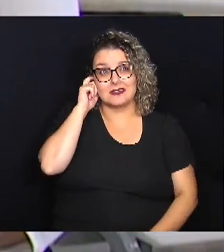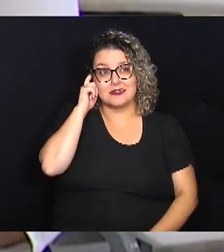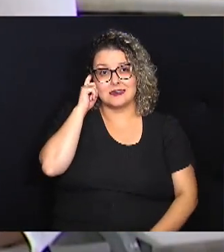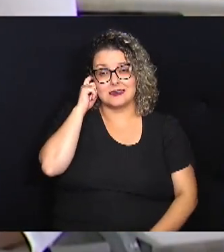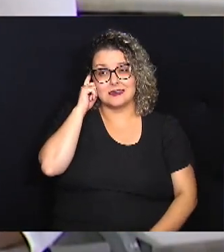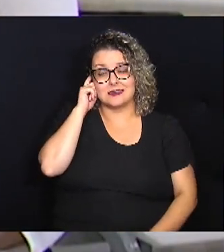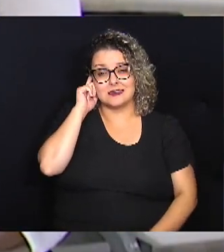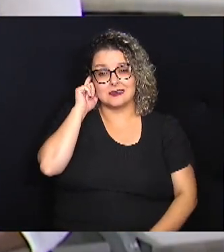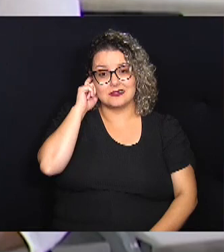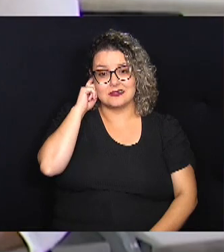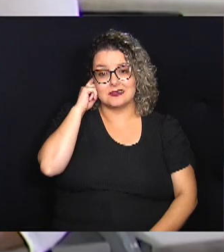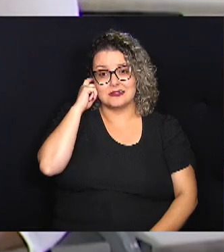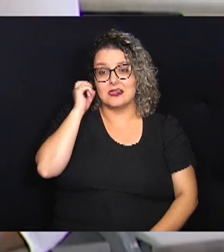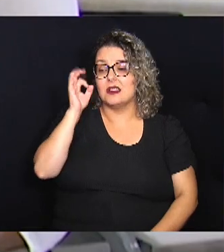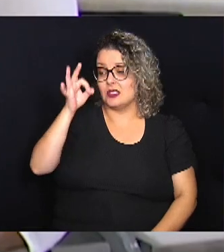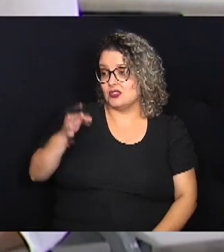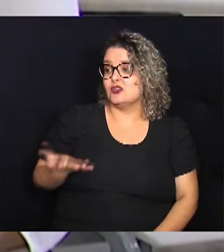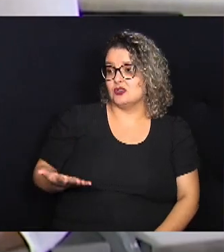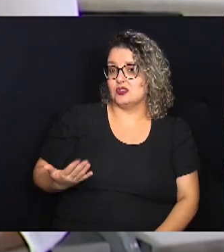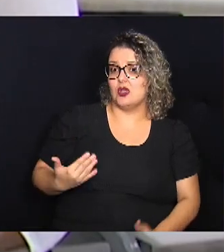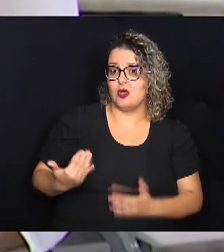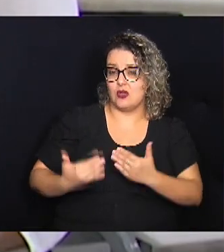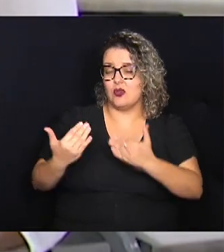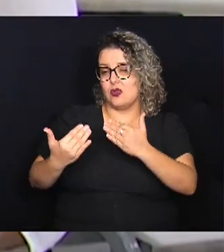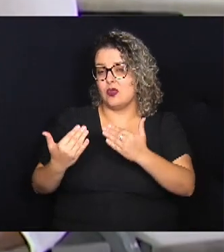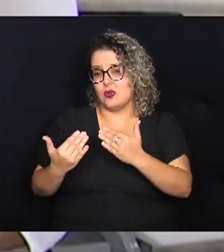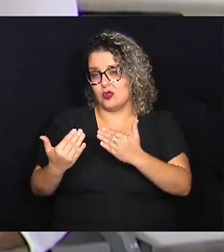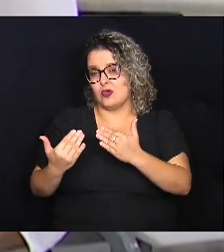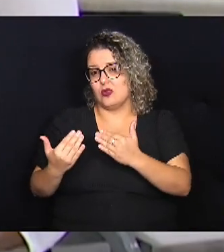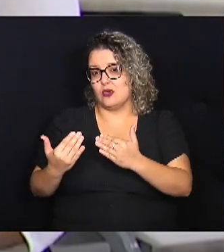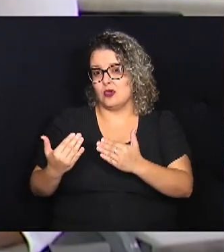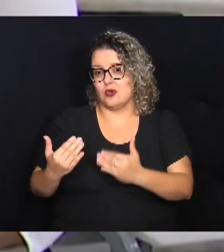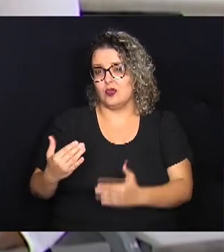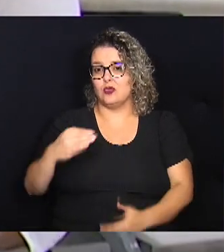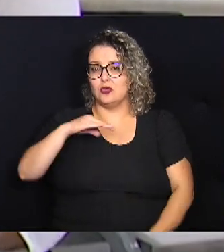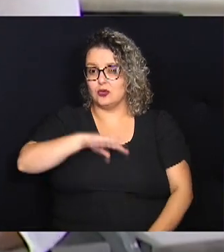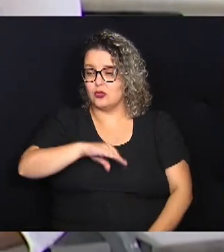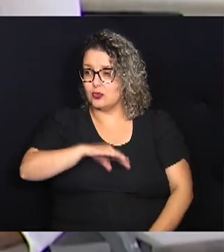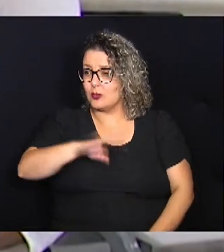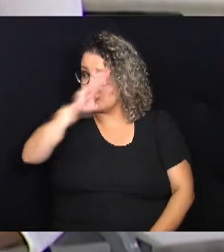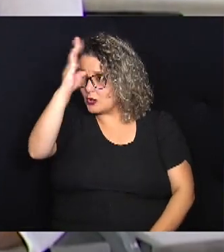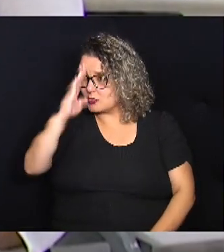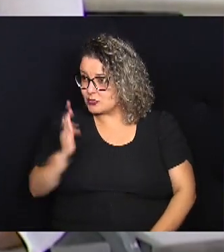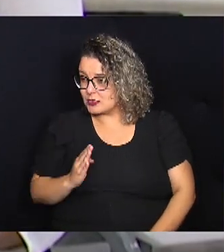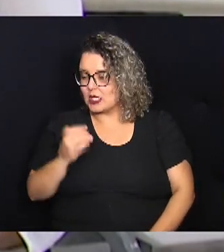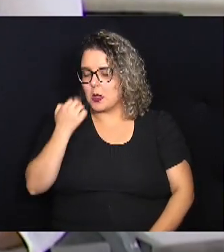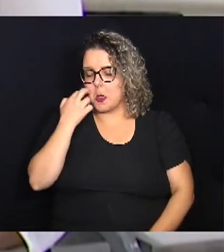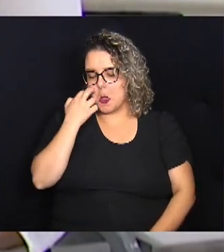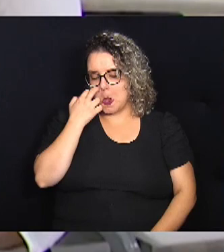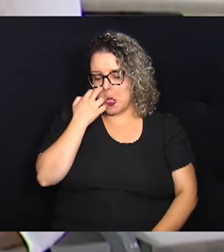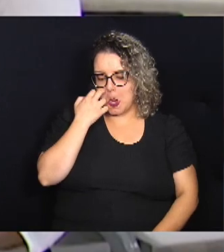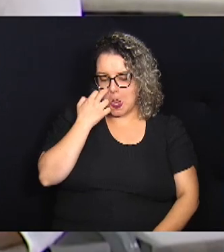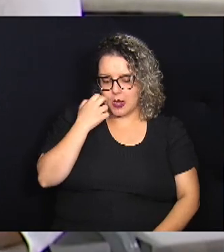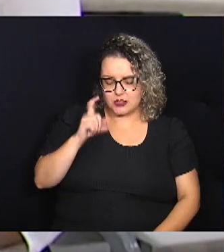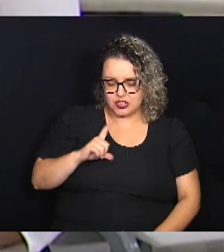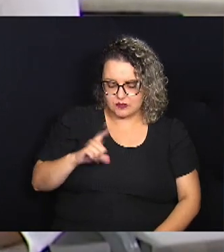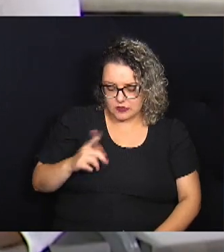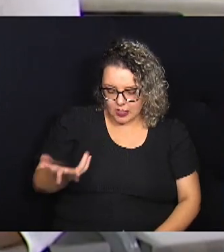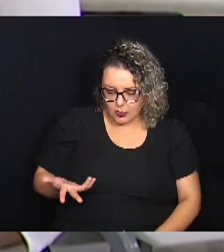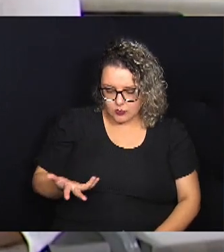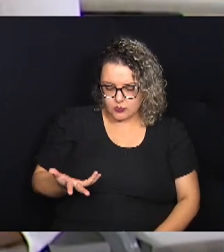variedades é justamente o processo de formação do português brasileiro. Como a gente teve uma